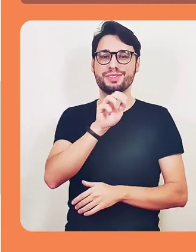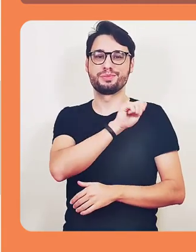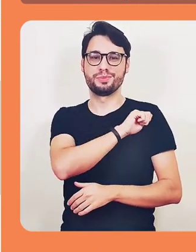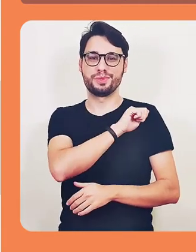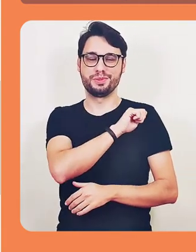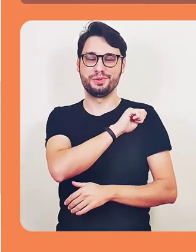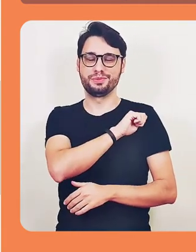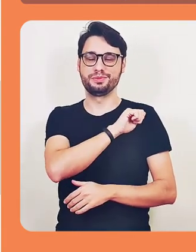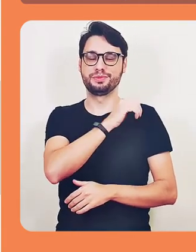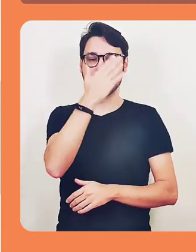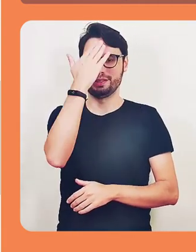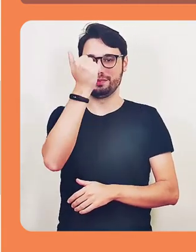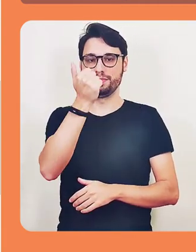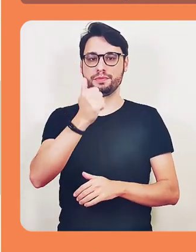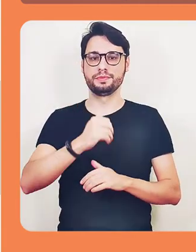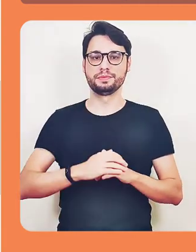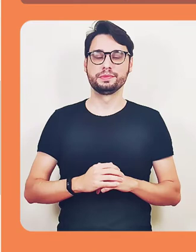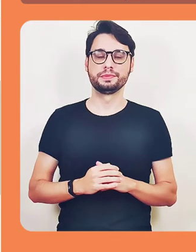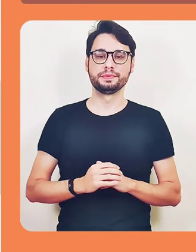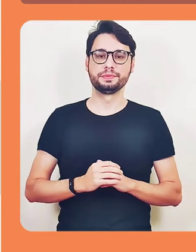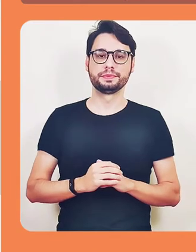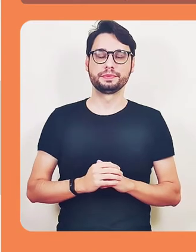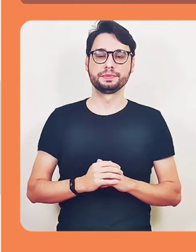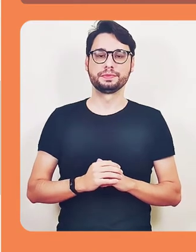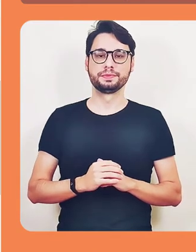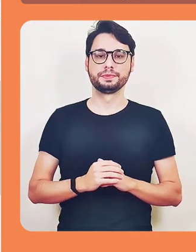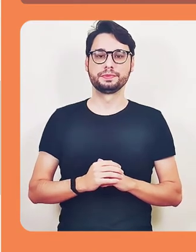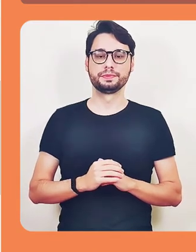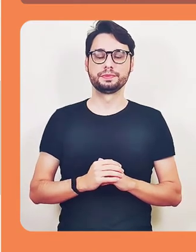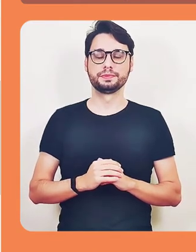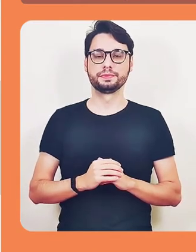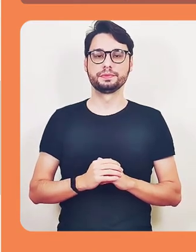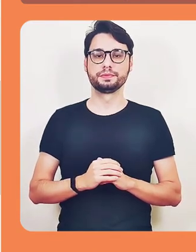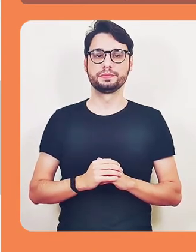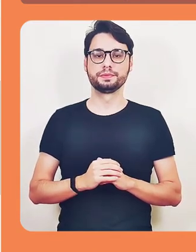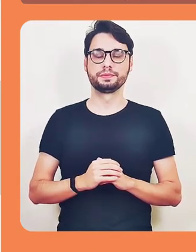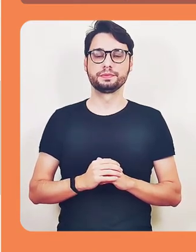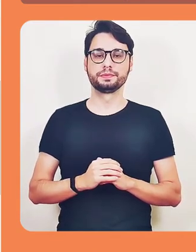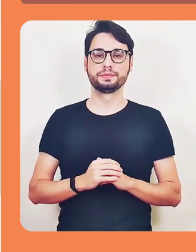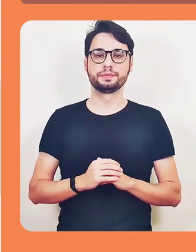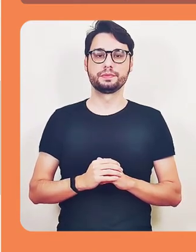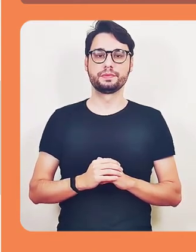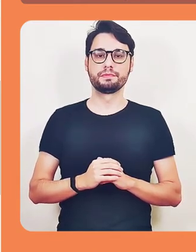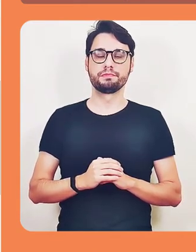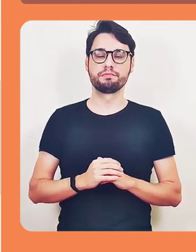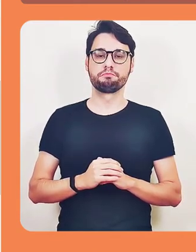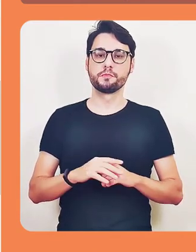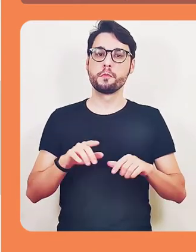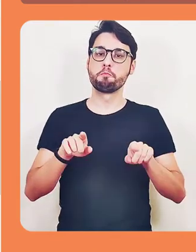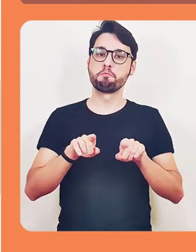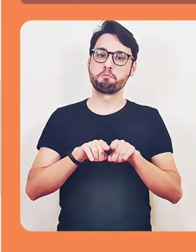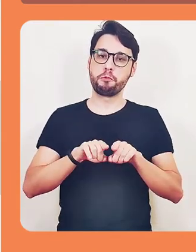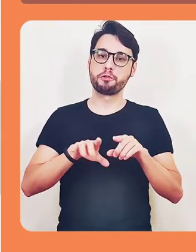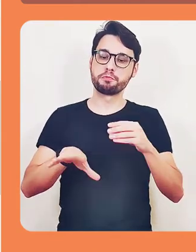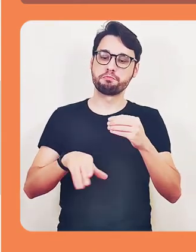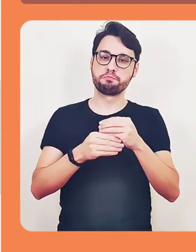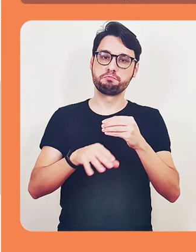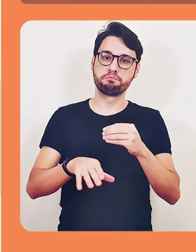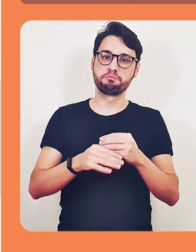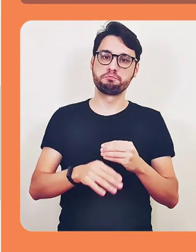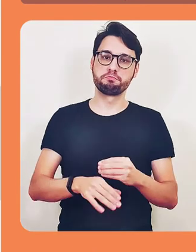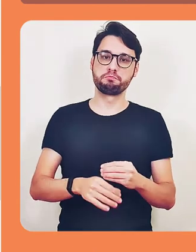E você pode adicionar um texto quando ele selecionar a opção sim. Então vamos